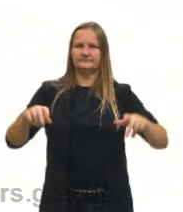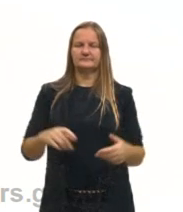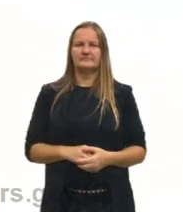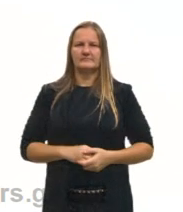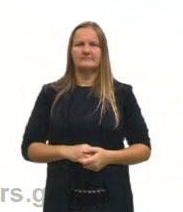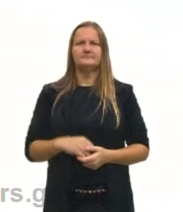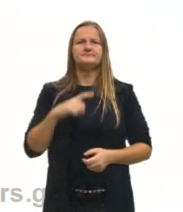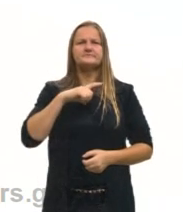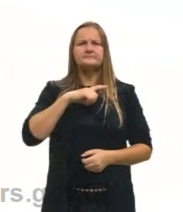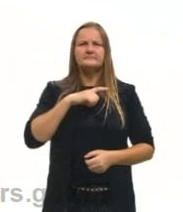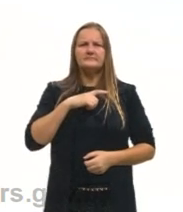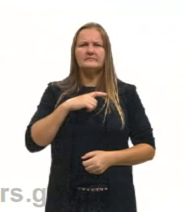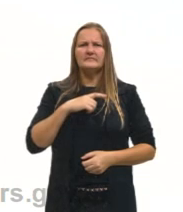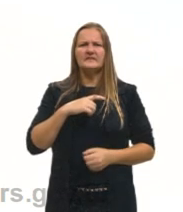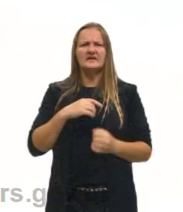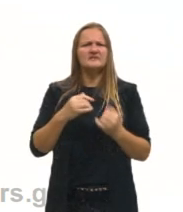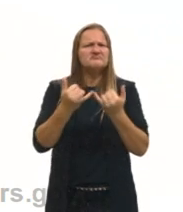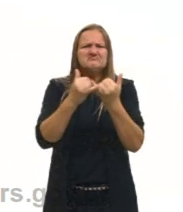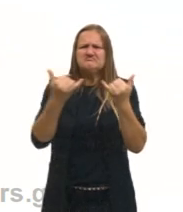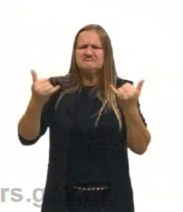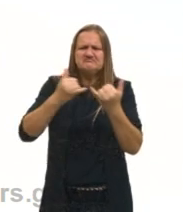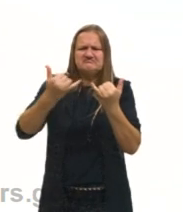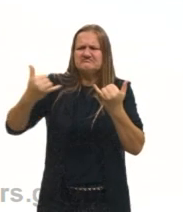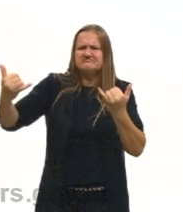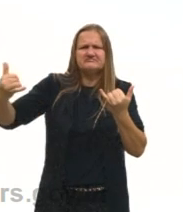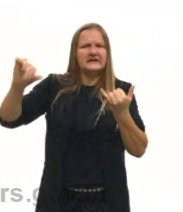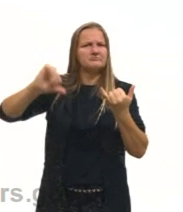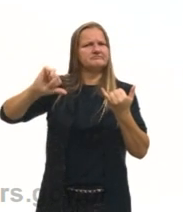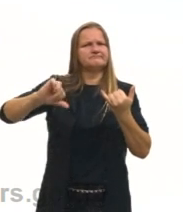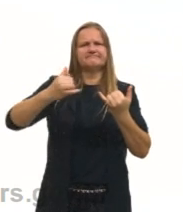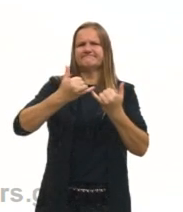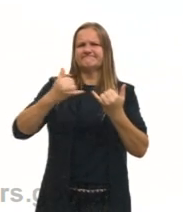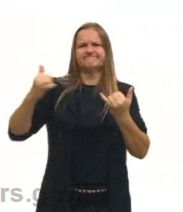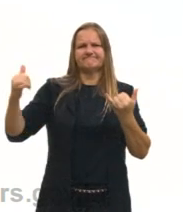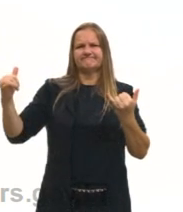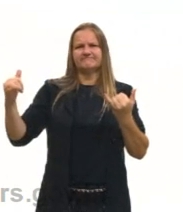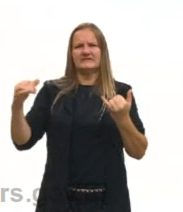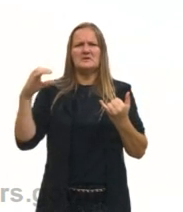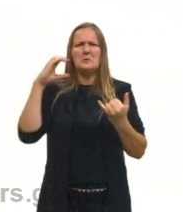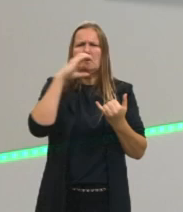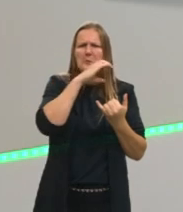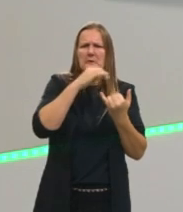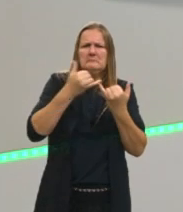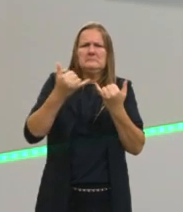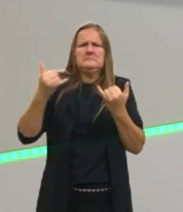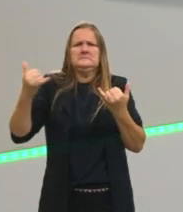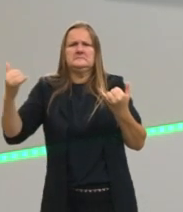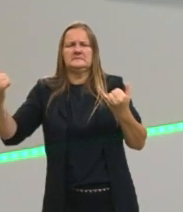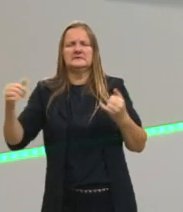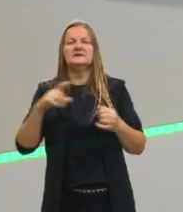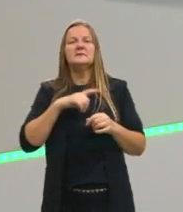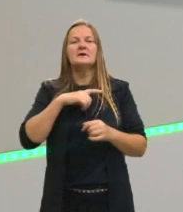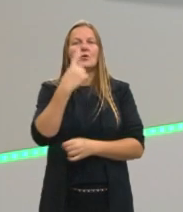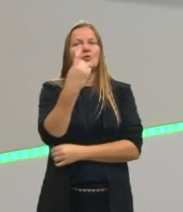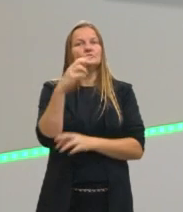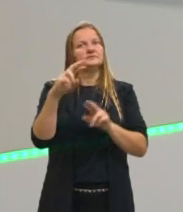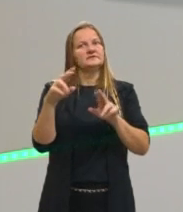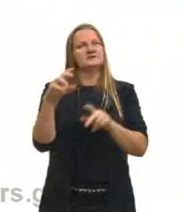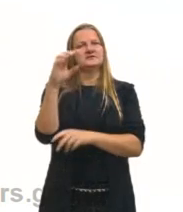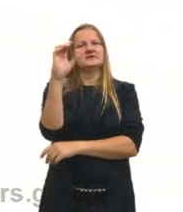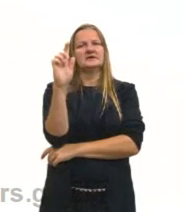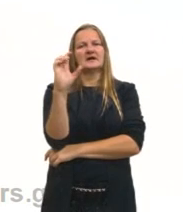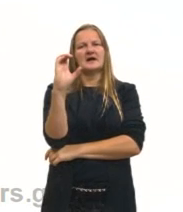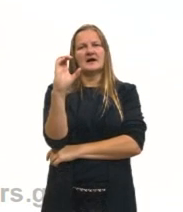eles são má com dos maus condutores térmicos e elétricos também com exceção do grafite e carbono